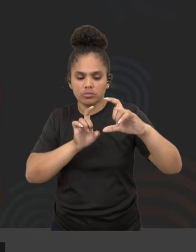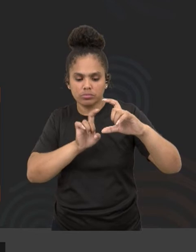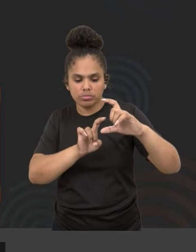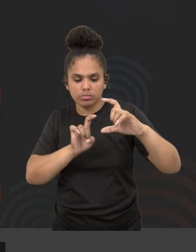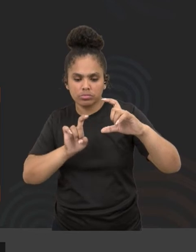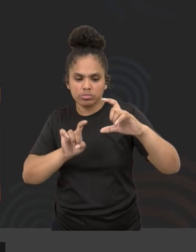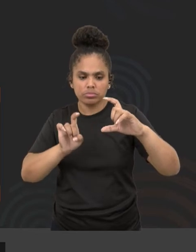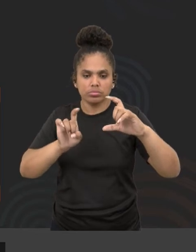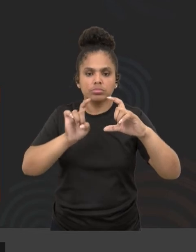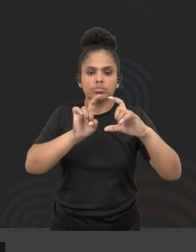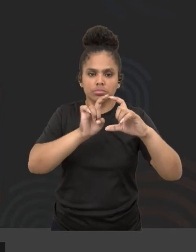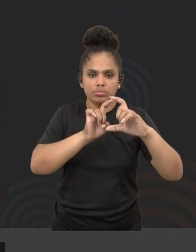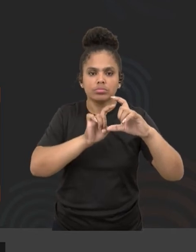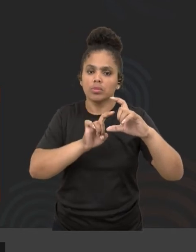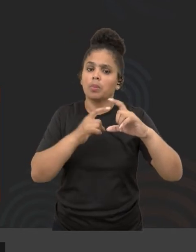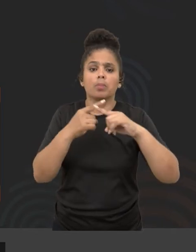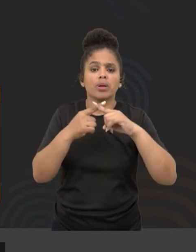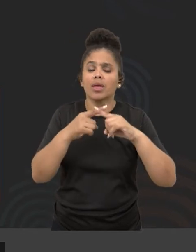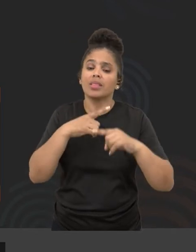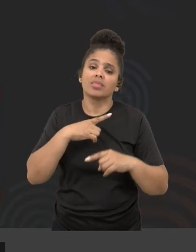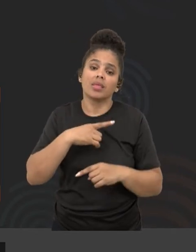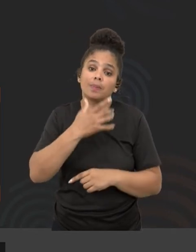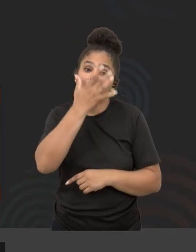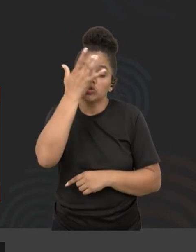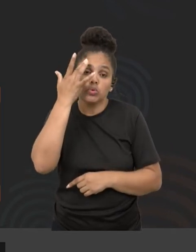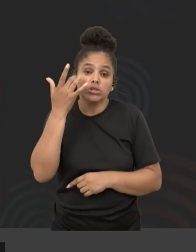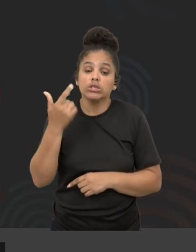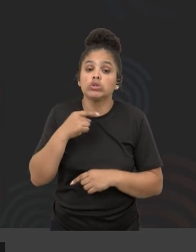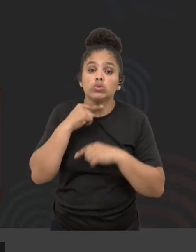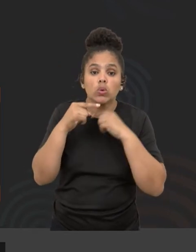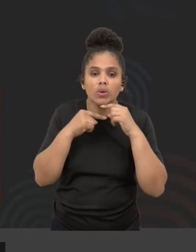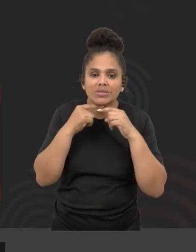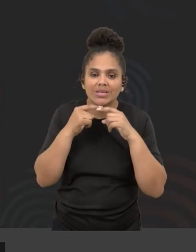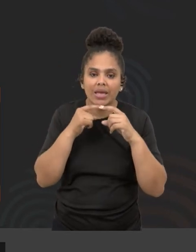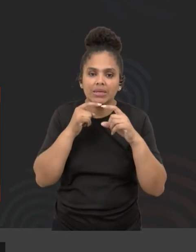tem pessoas que não têm uma precisão muito exata, né, então,